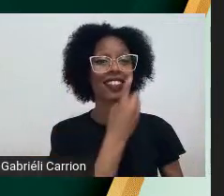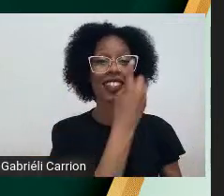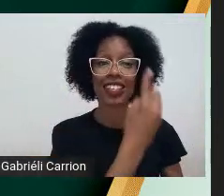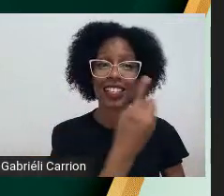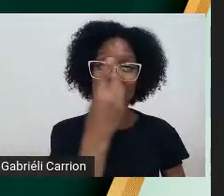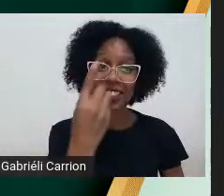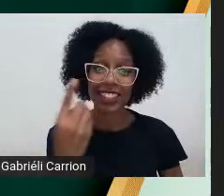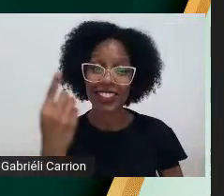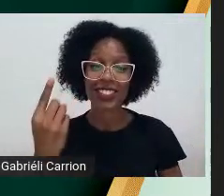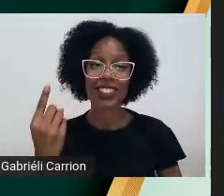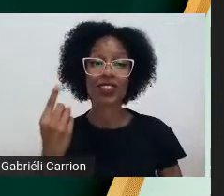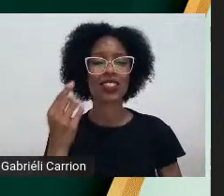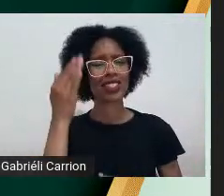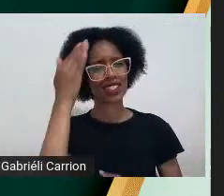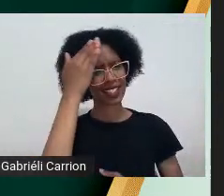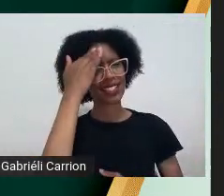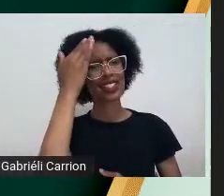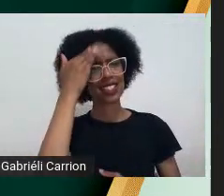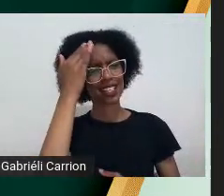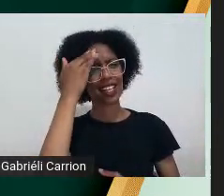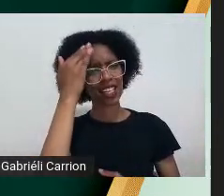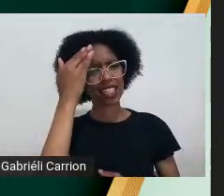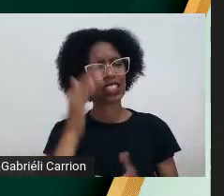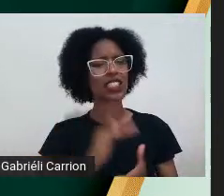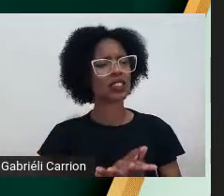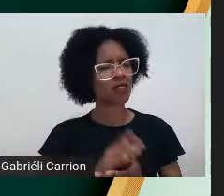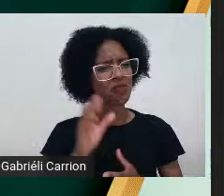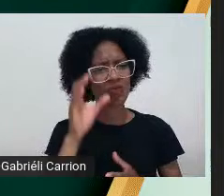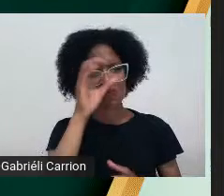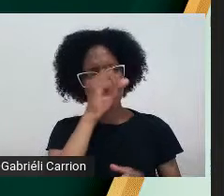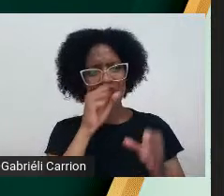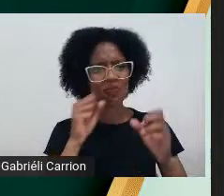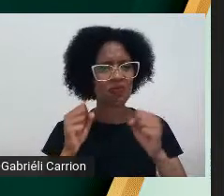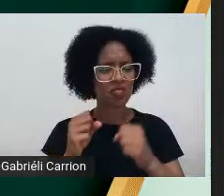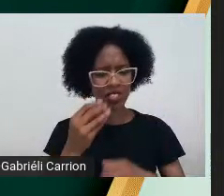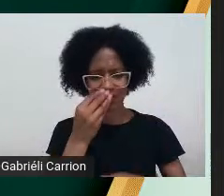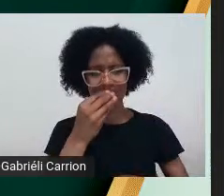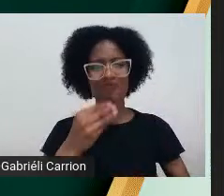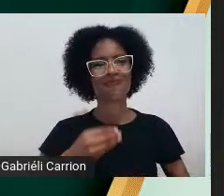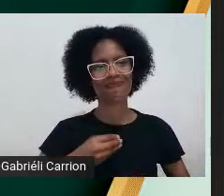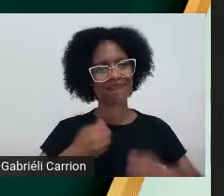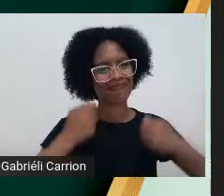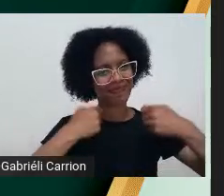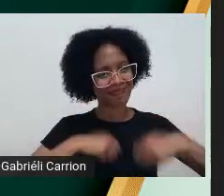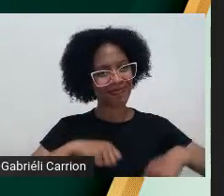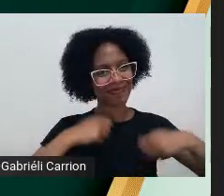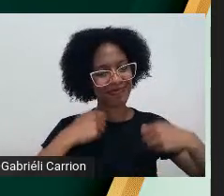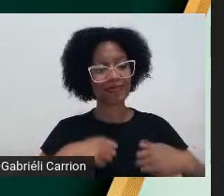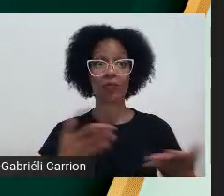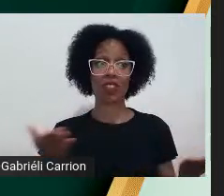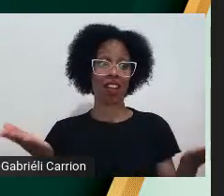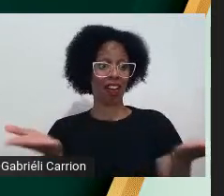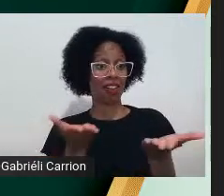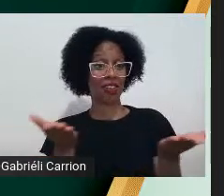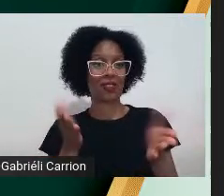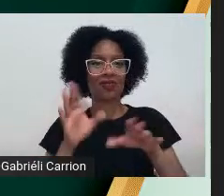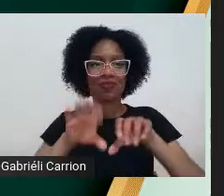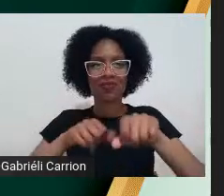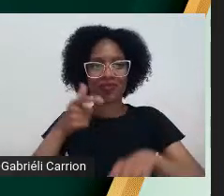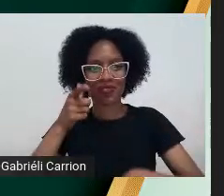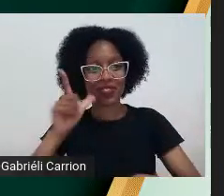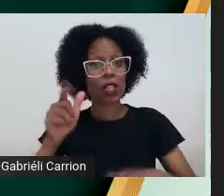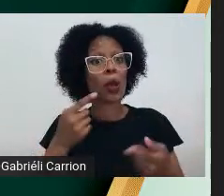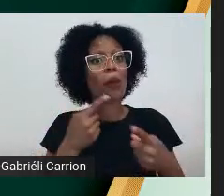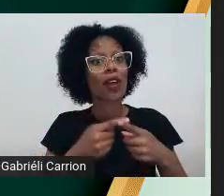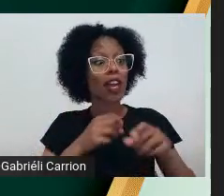vocês sabe de quantas coisas teve que abrir mão para estar aqui, mas tudo valeu a pena, pois a educação é um